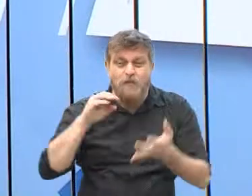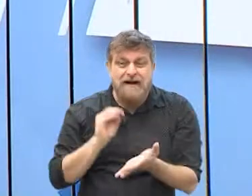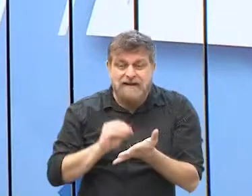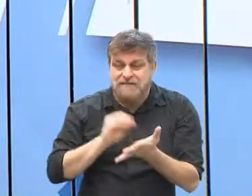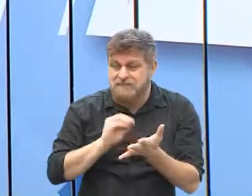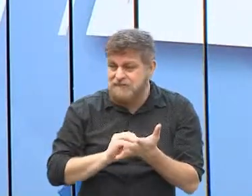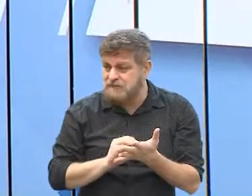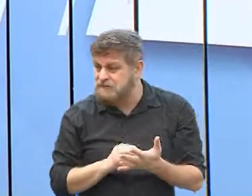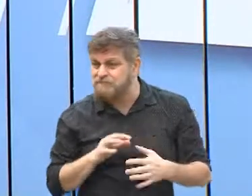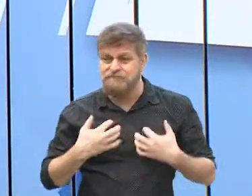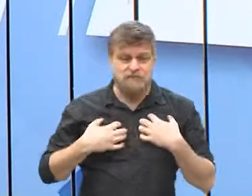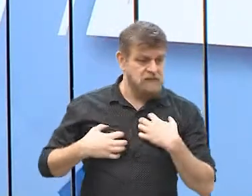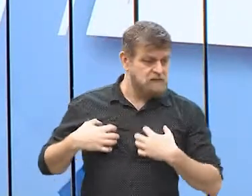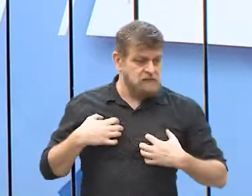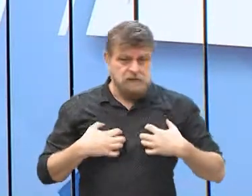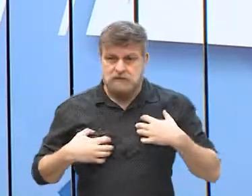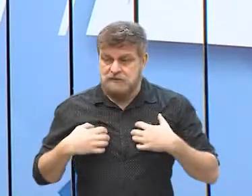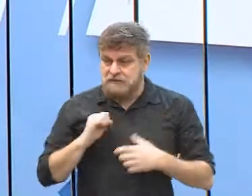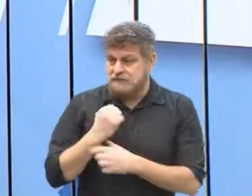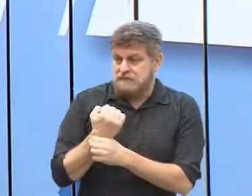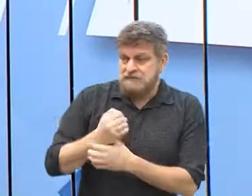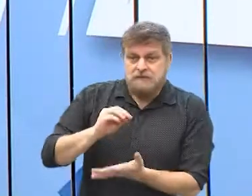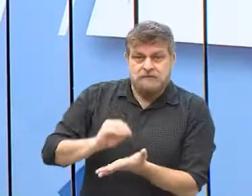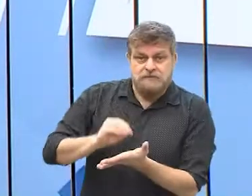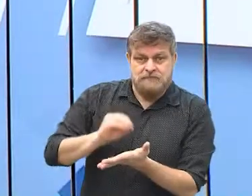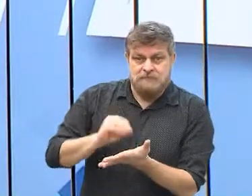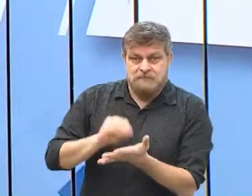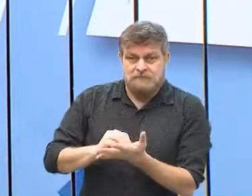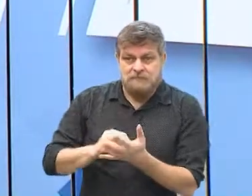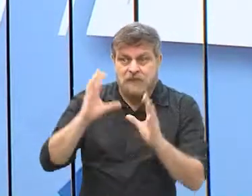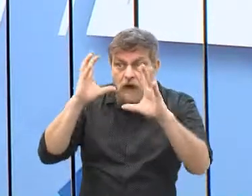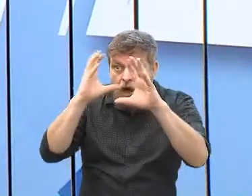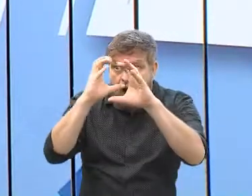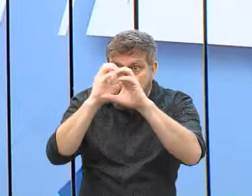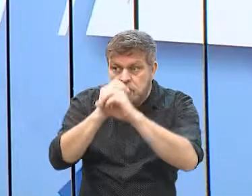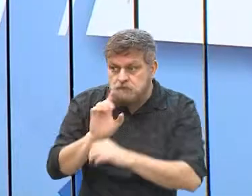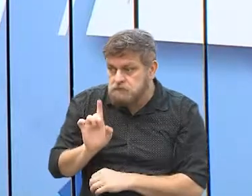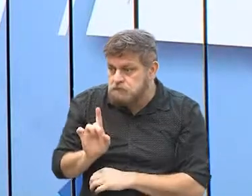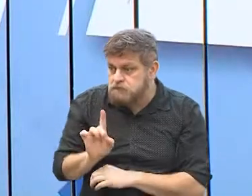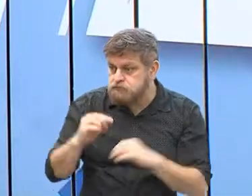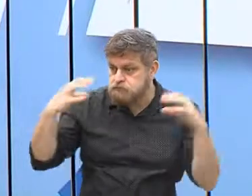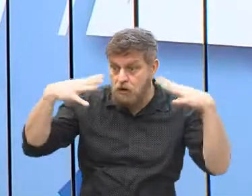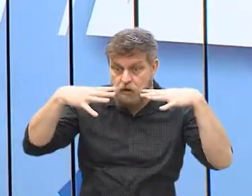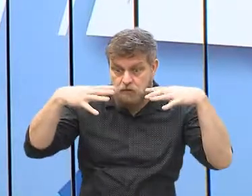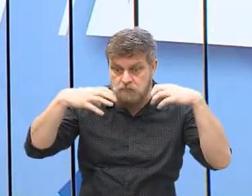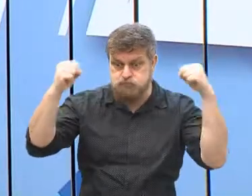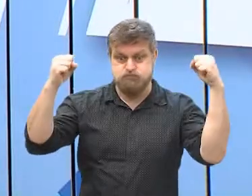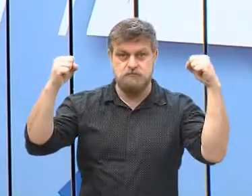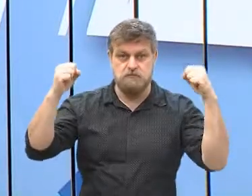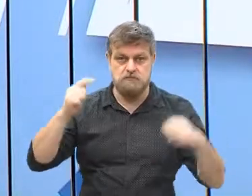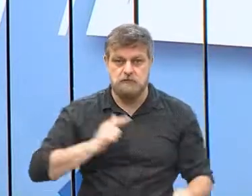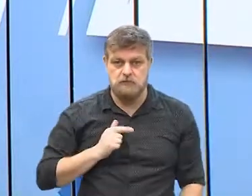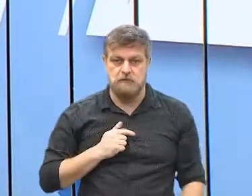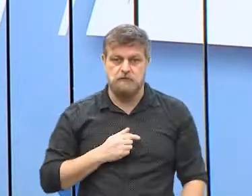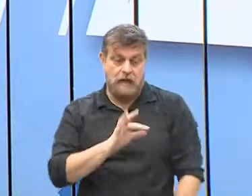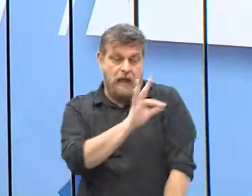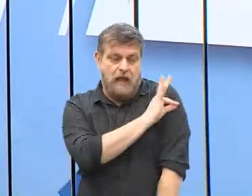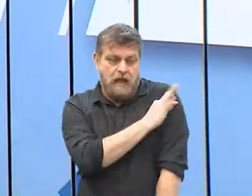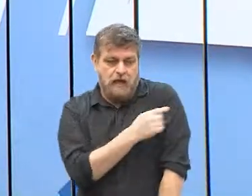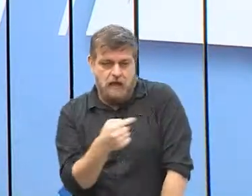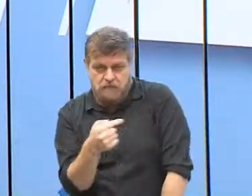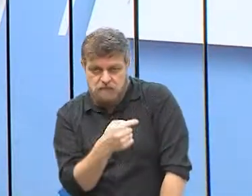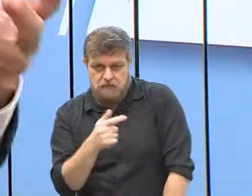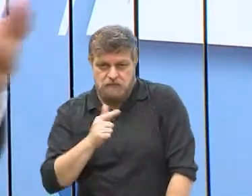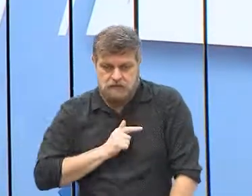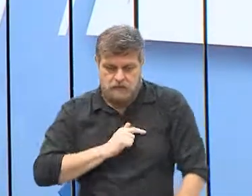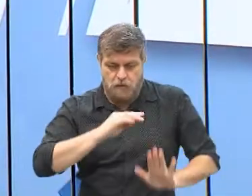de insegurança que ela gera e até pela possibilidade de algumas ocorrências, né? Então, como a prefeitura tem